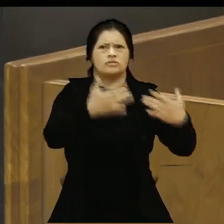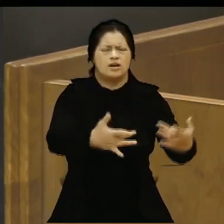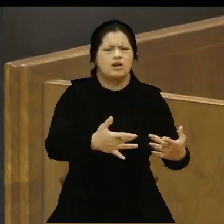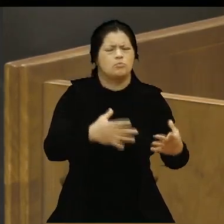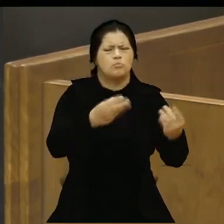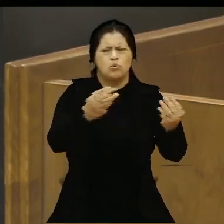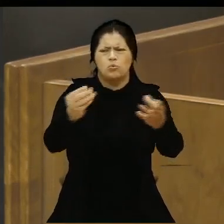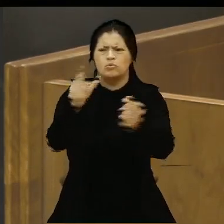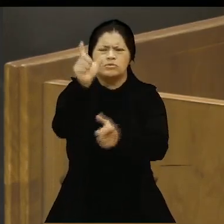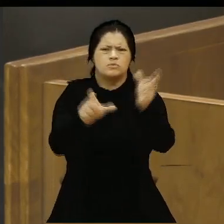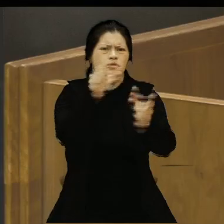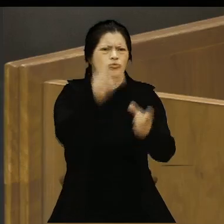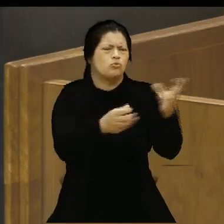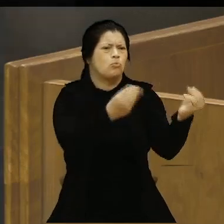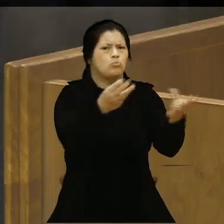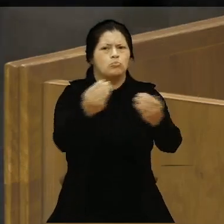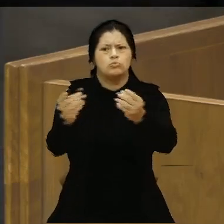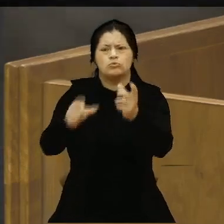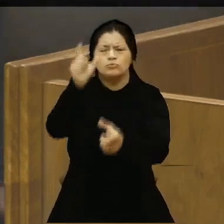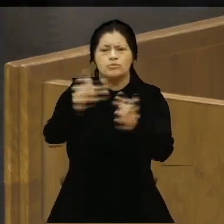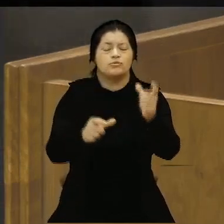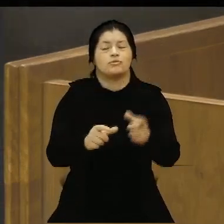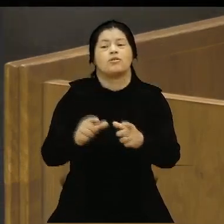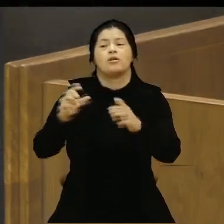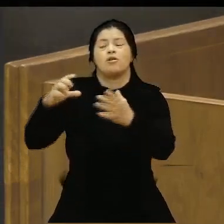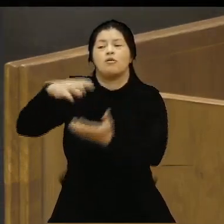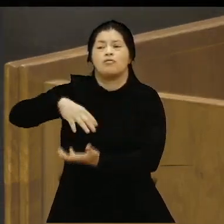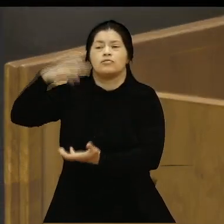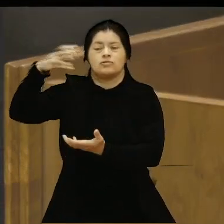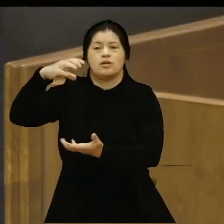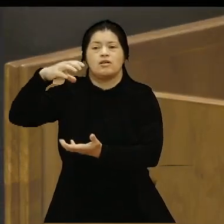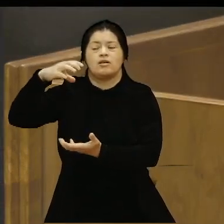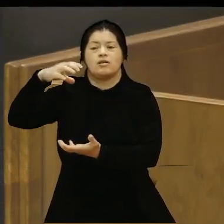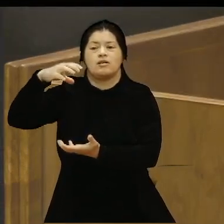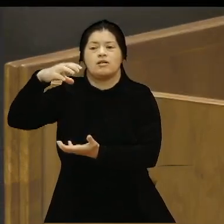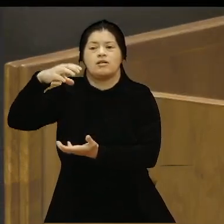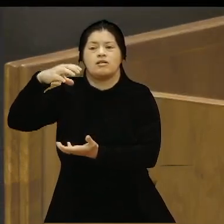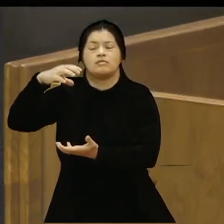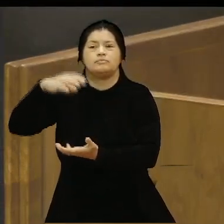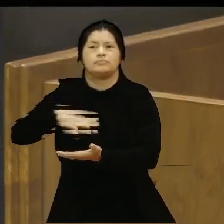Vitória, enfim, muita gente, Lar da Velhice, né? De tantos